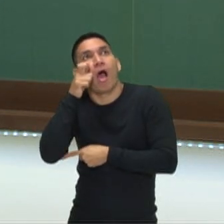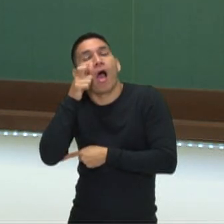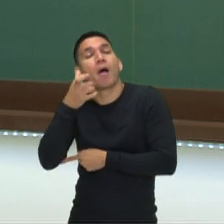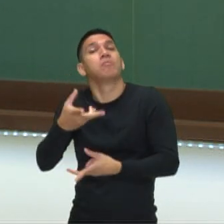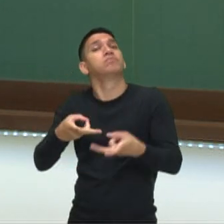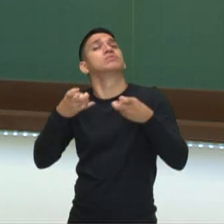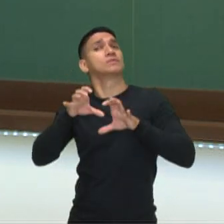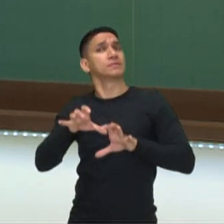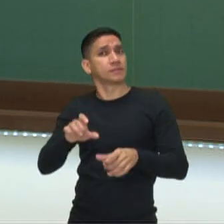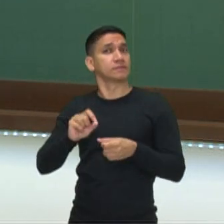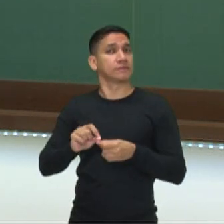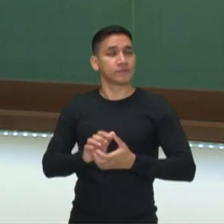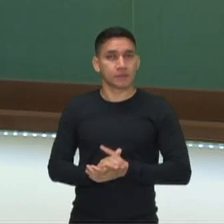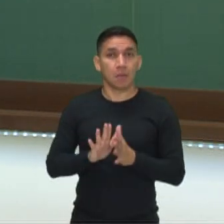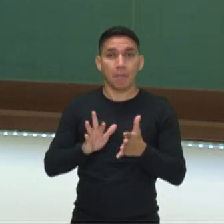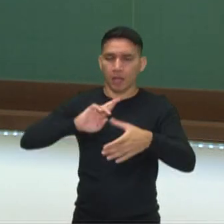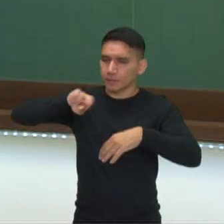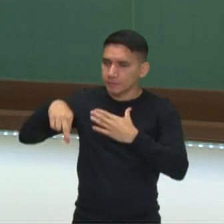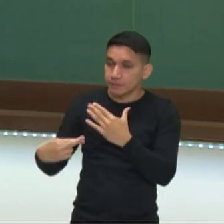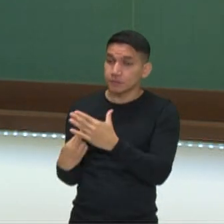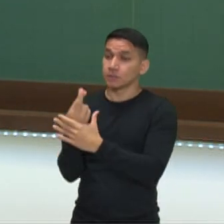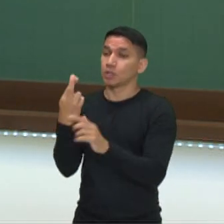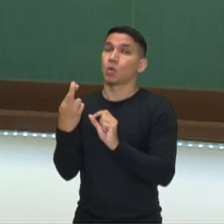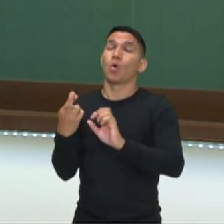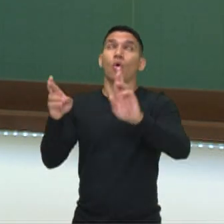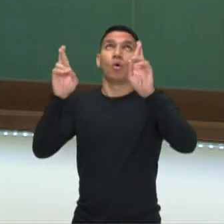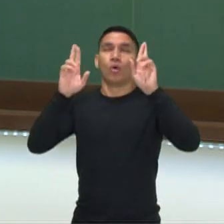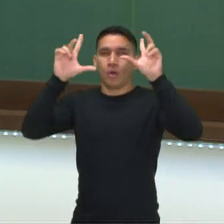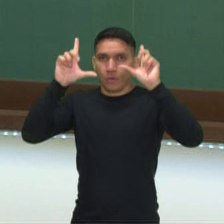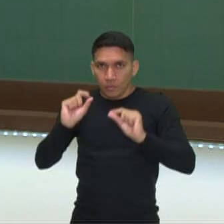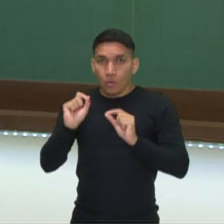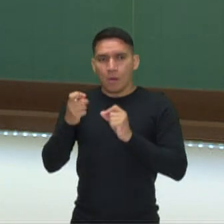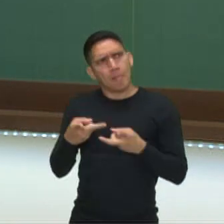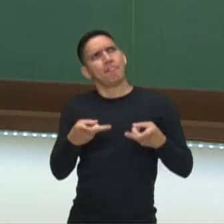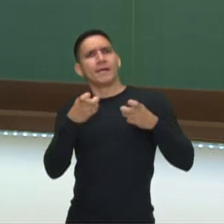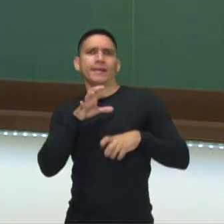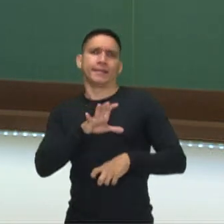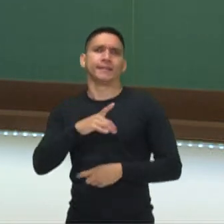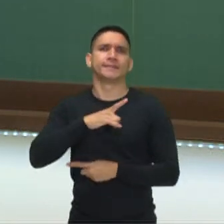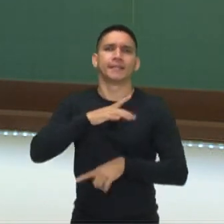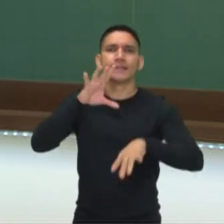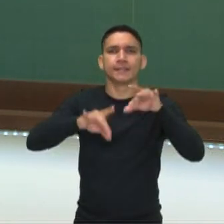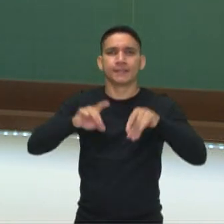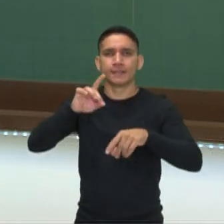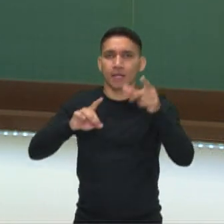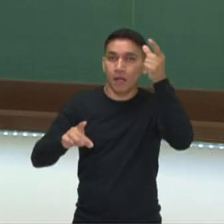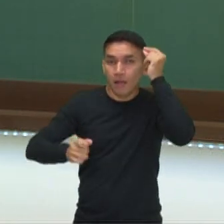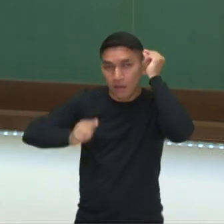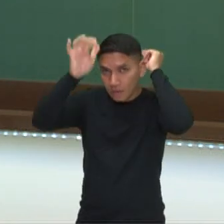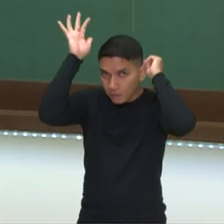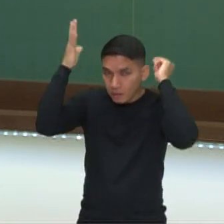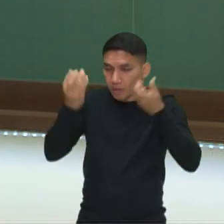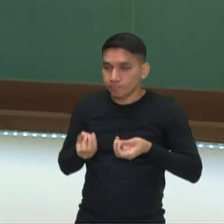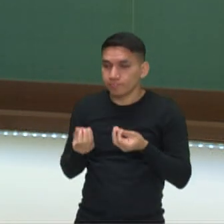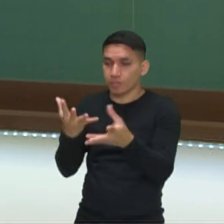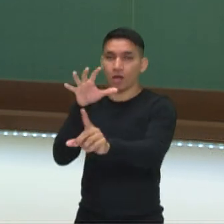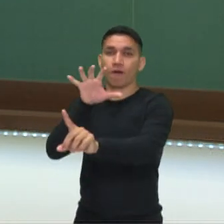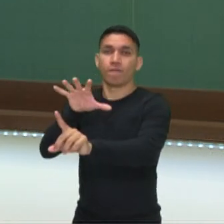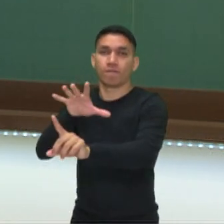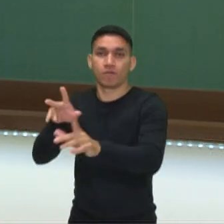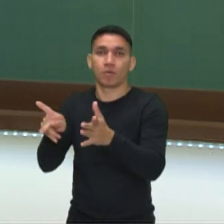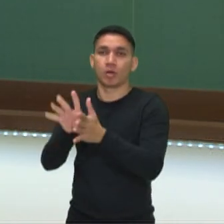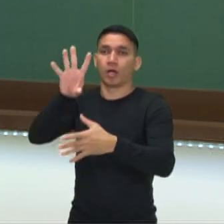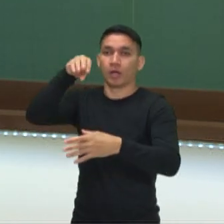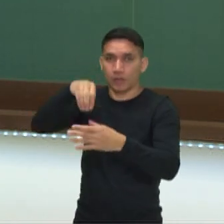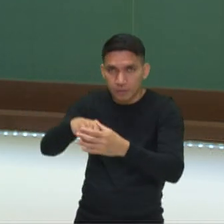construído naquele momento. Mas o Renascimento, ainda bem, ele conseguiu perceber a grandiosidade do teatro greco-romano e trouxe sua influência exatamente para o